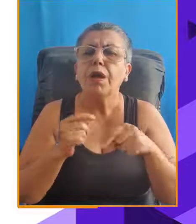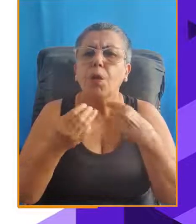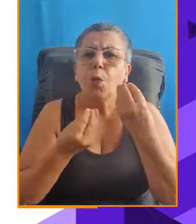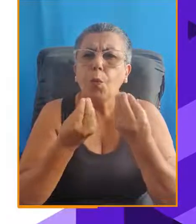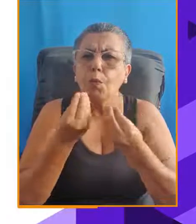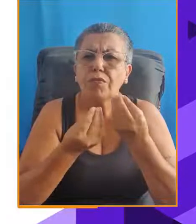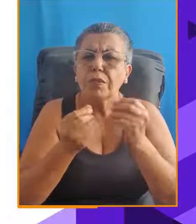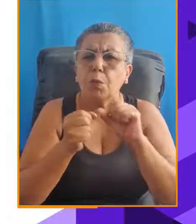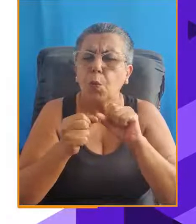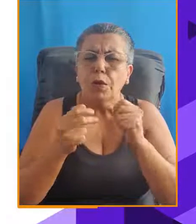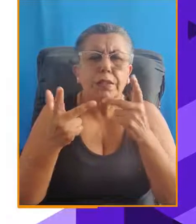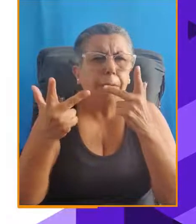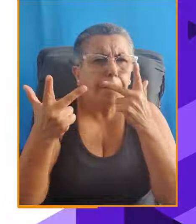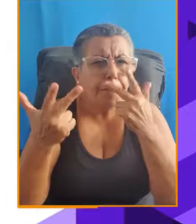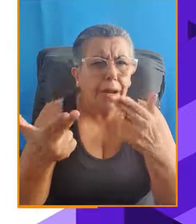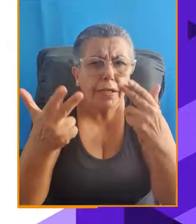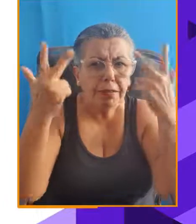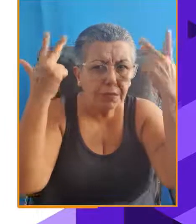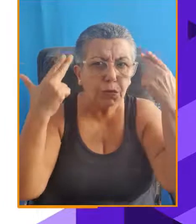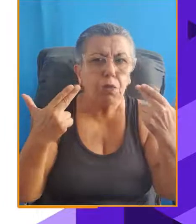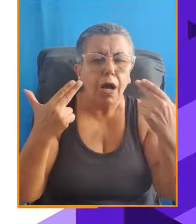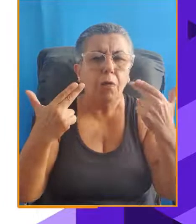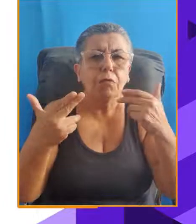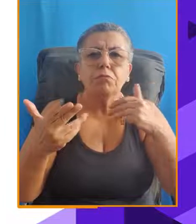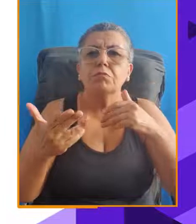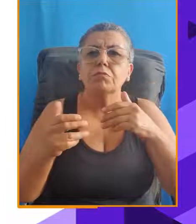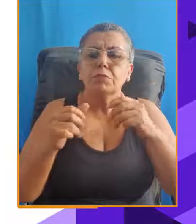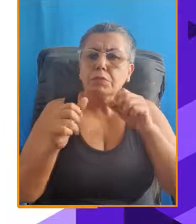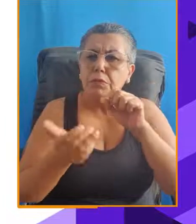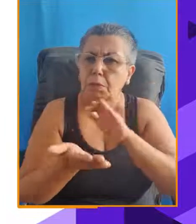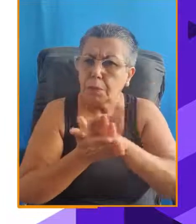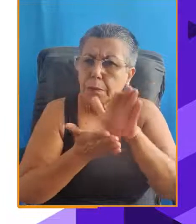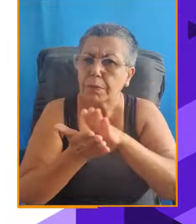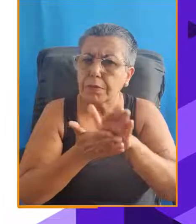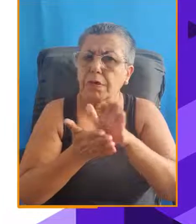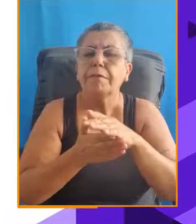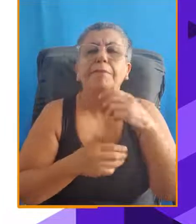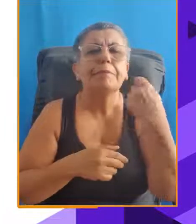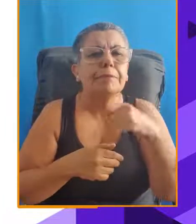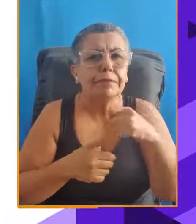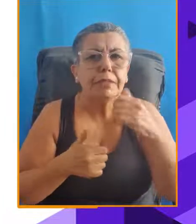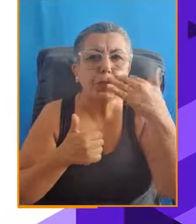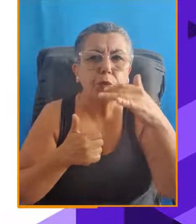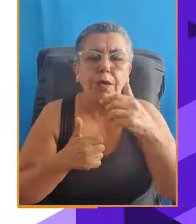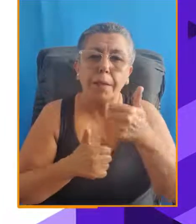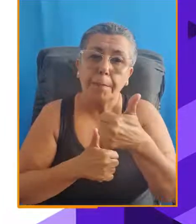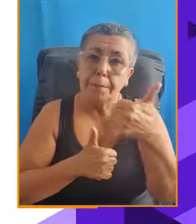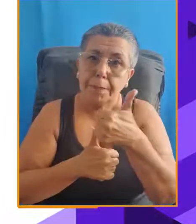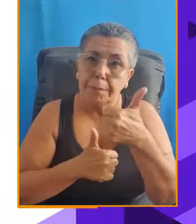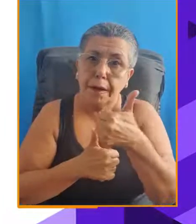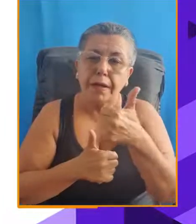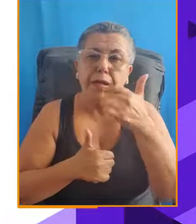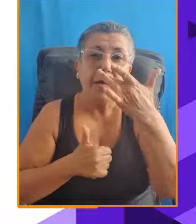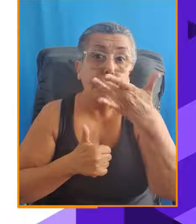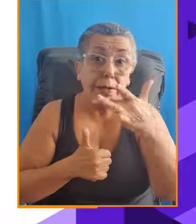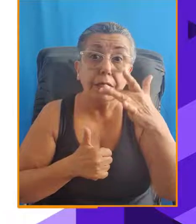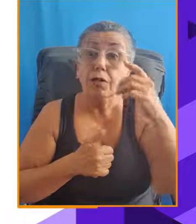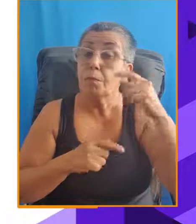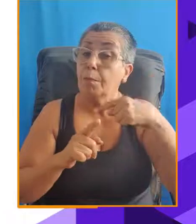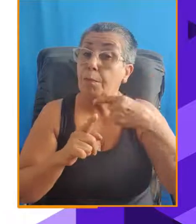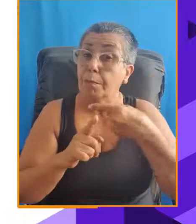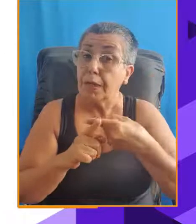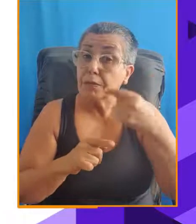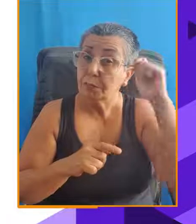reprodução aproximada da cor natural na impressão gráfica, são necessárias as cores primárias, o branco e o